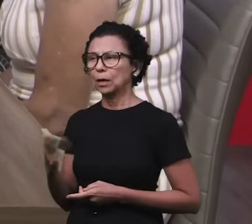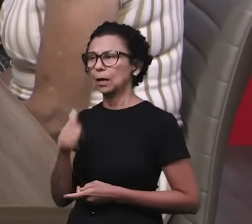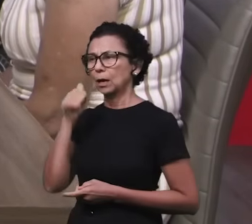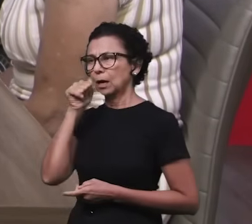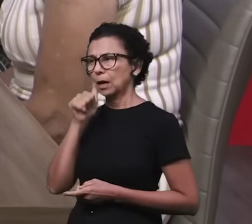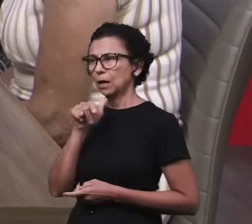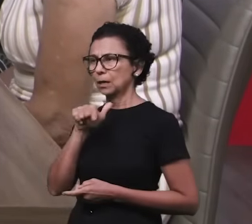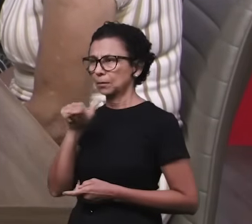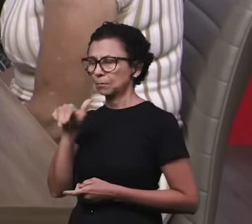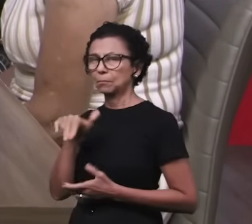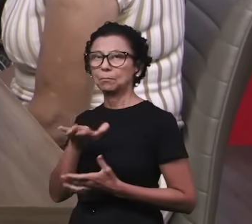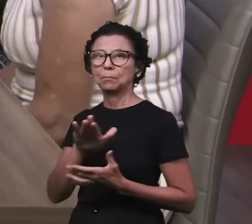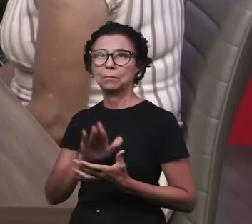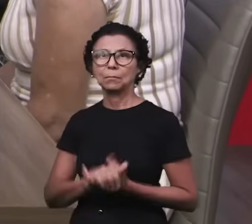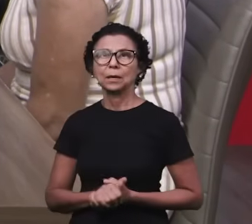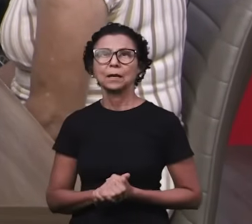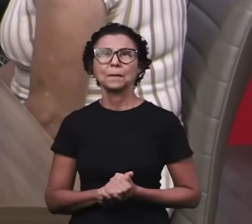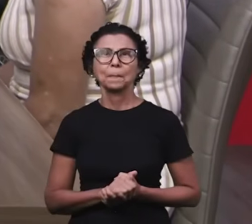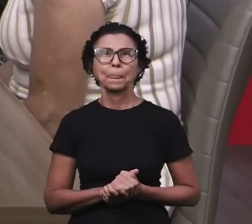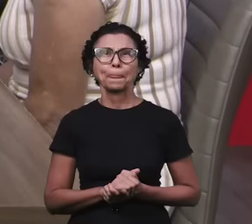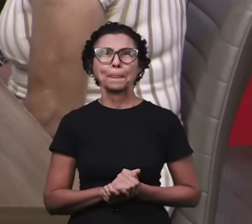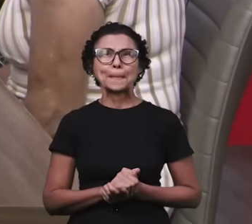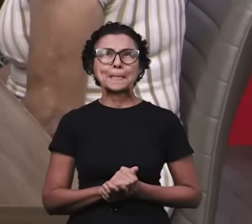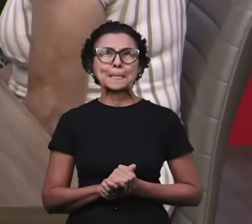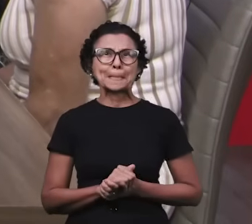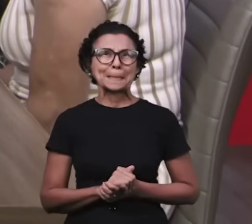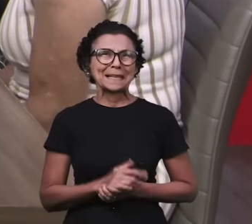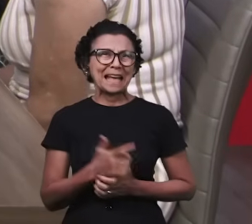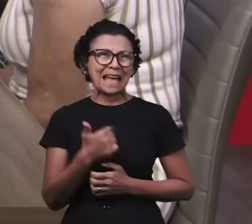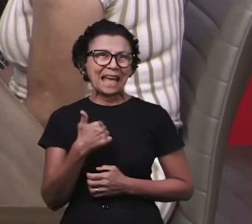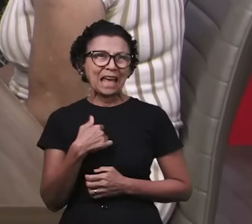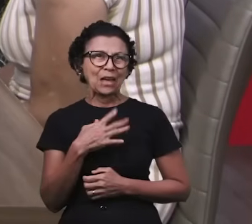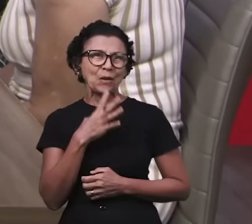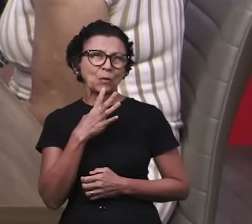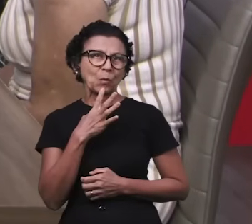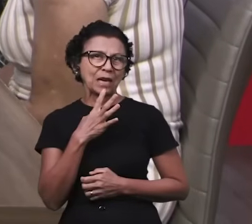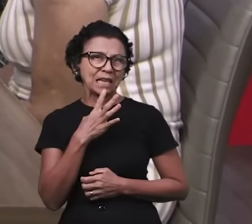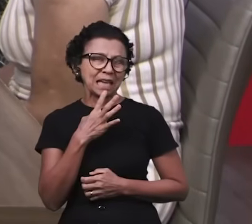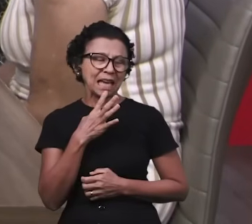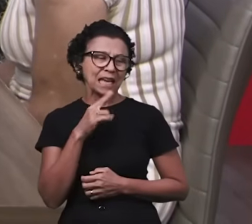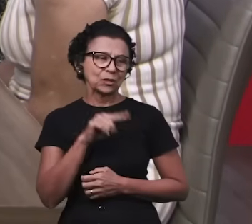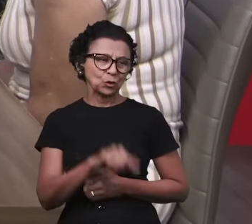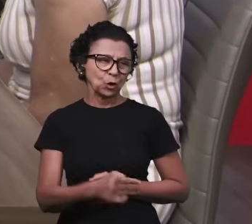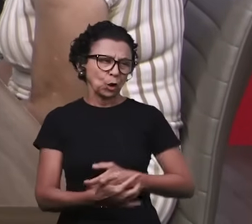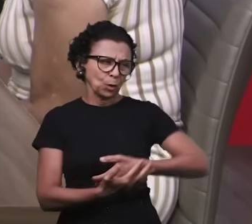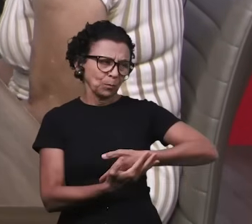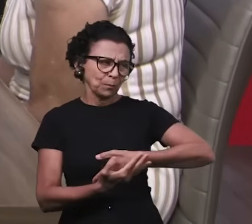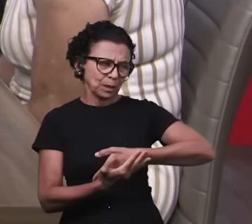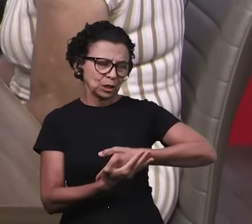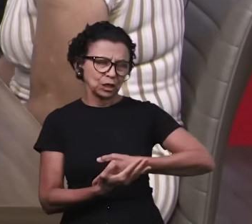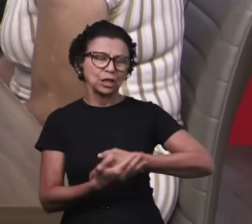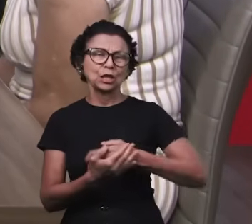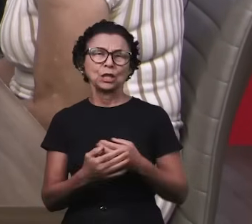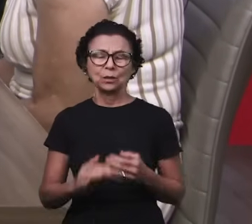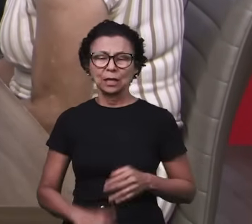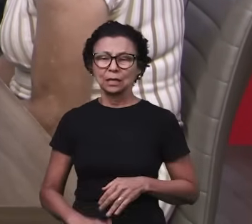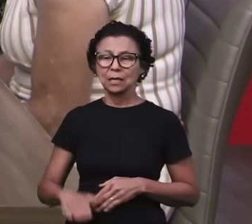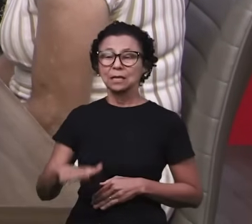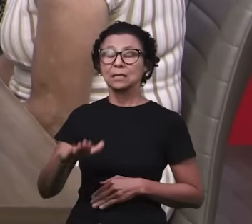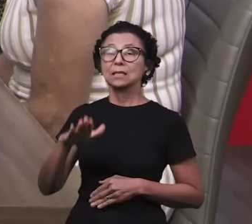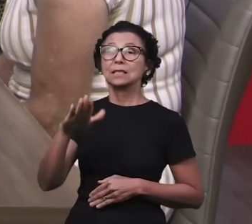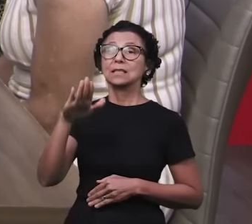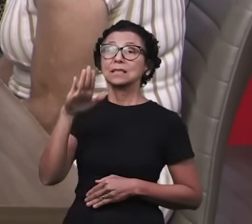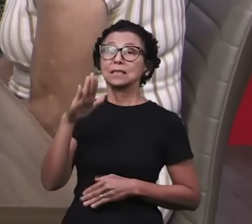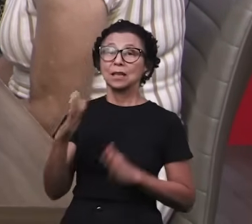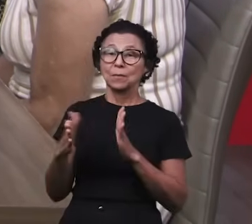Aqui, desde bebezinho de titia, não posso deixar de falar. Quando foi batizar, foi uma bênção para todos nós, né? Que foi